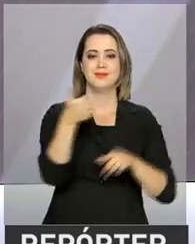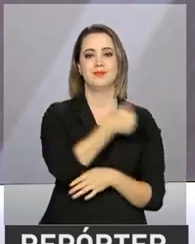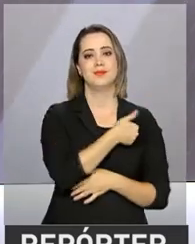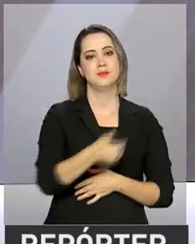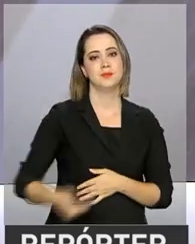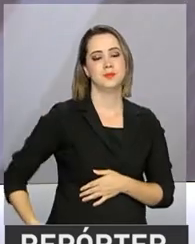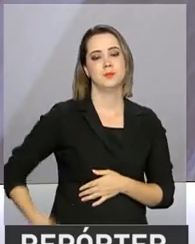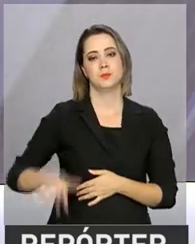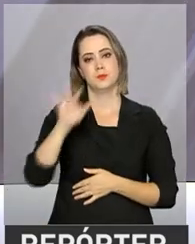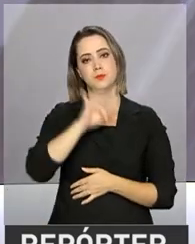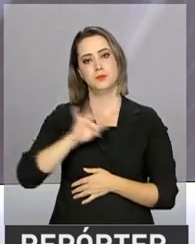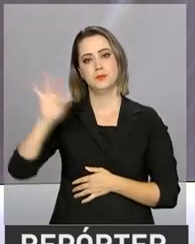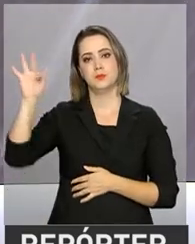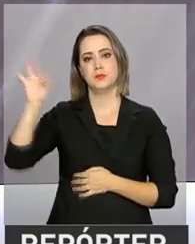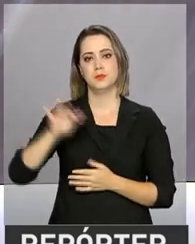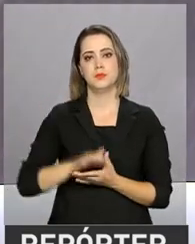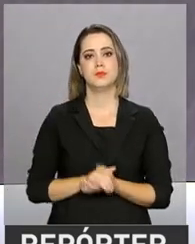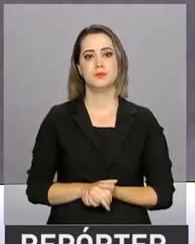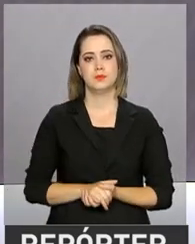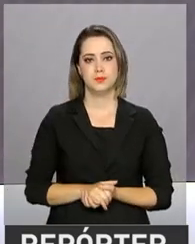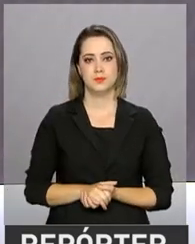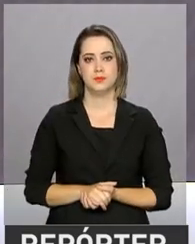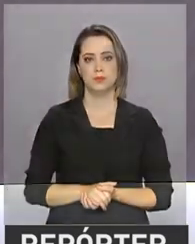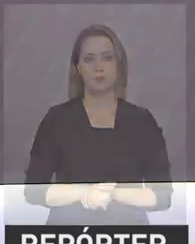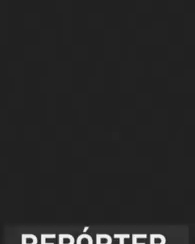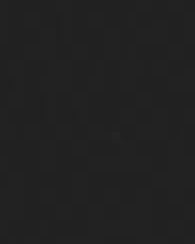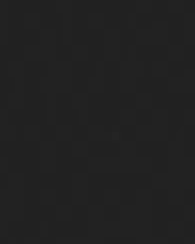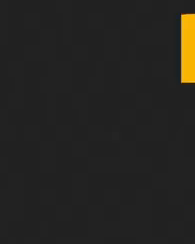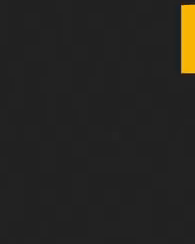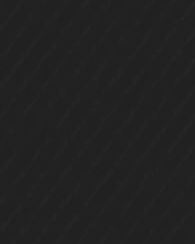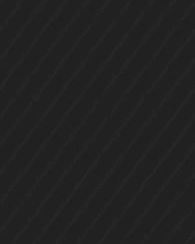aqui na nbr a tv do governo federal